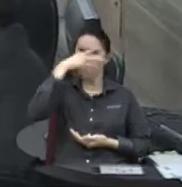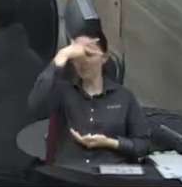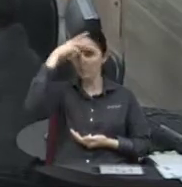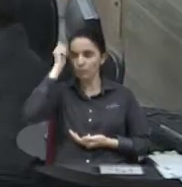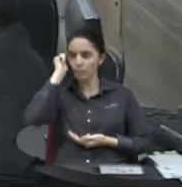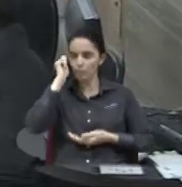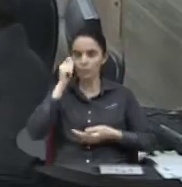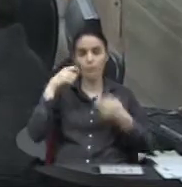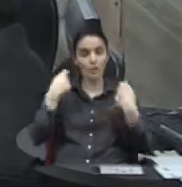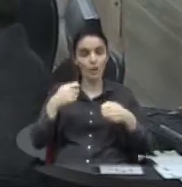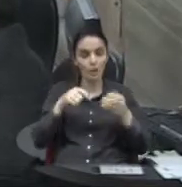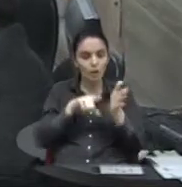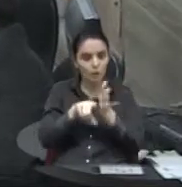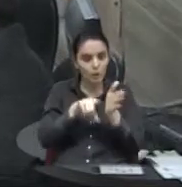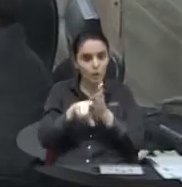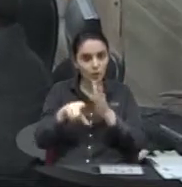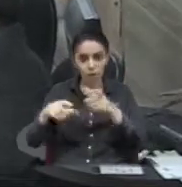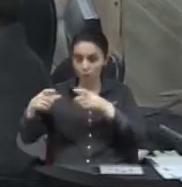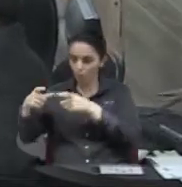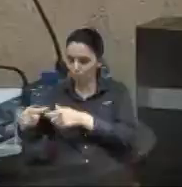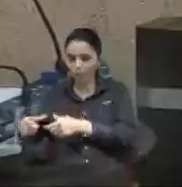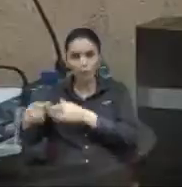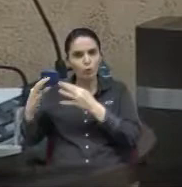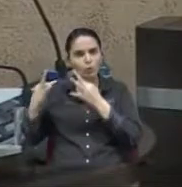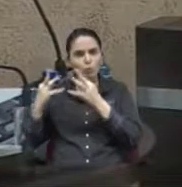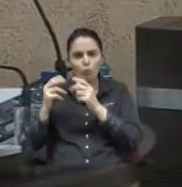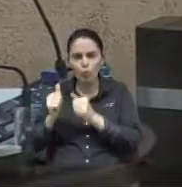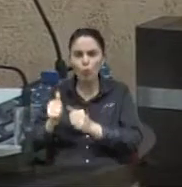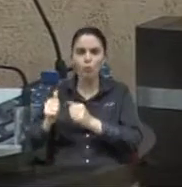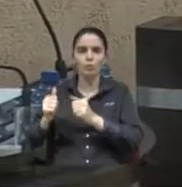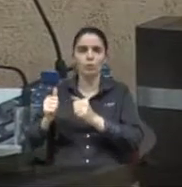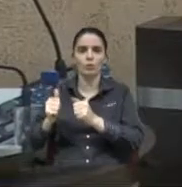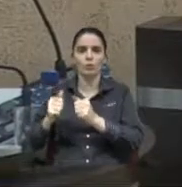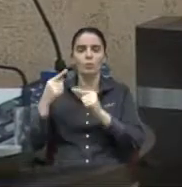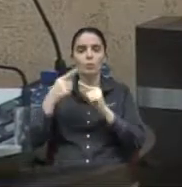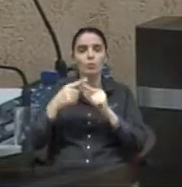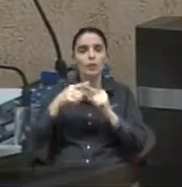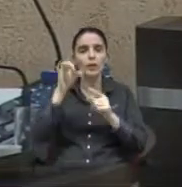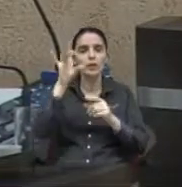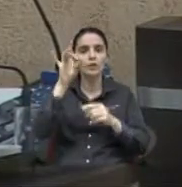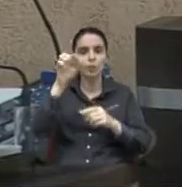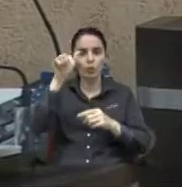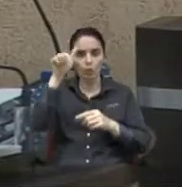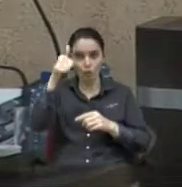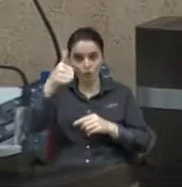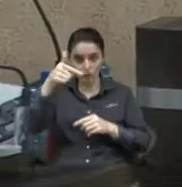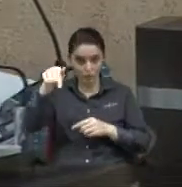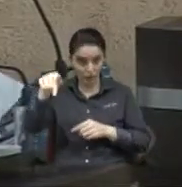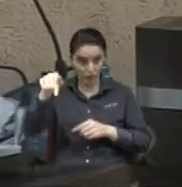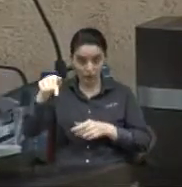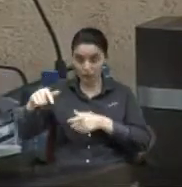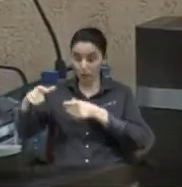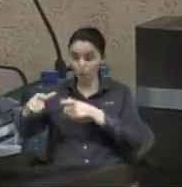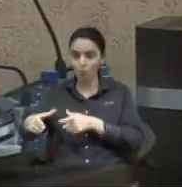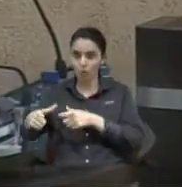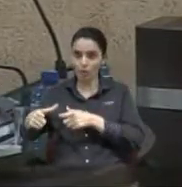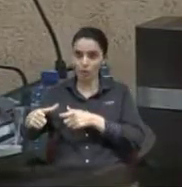estudo para abranger mais bairros sendo que hoje só são 17 bairros atendidos pela coleta seletiva